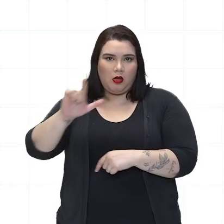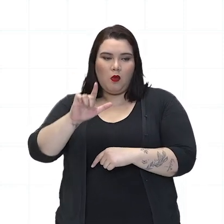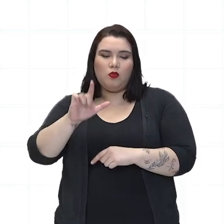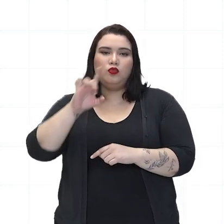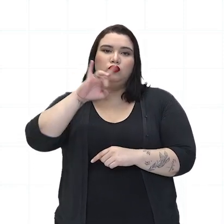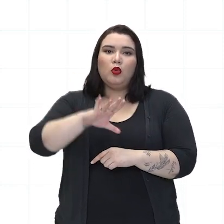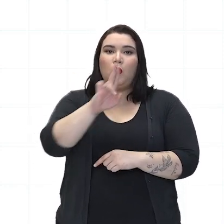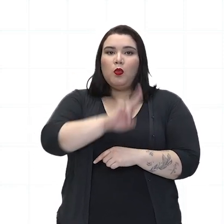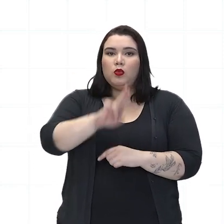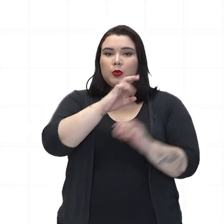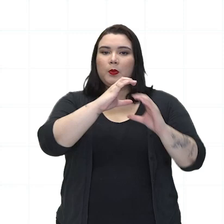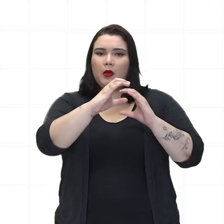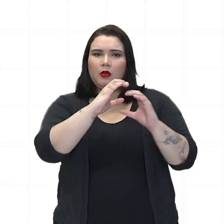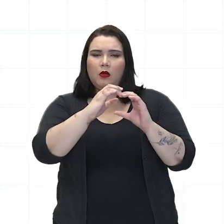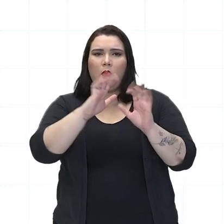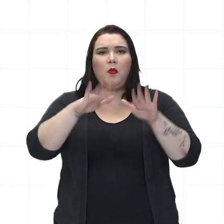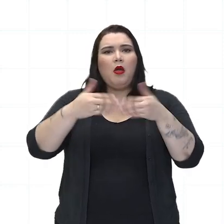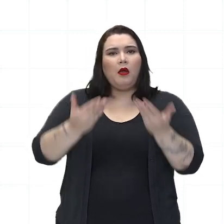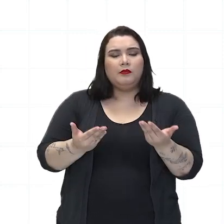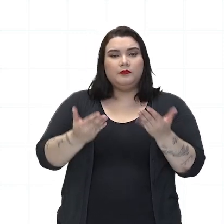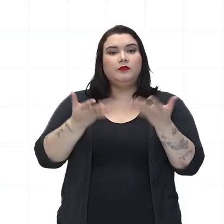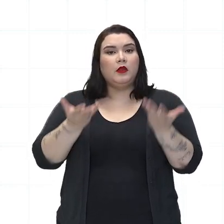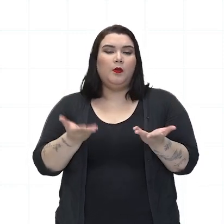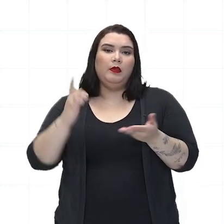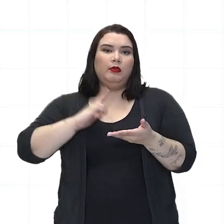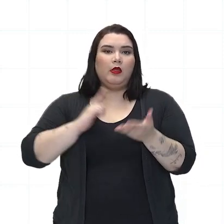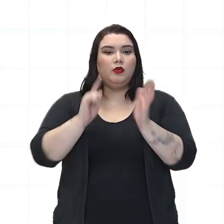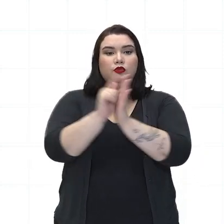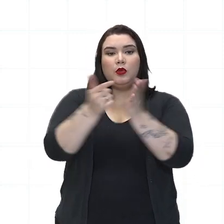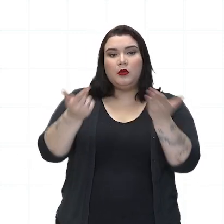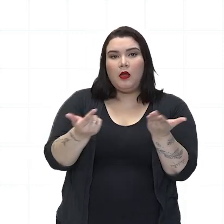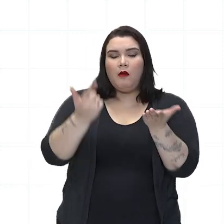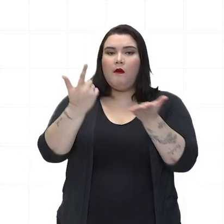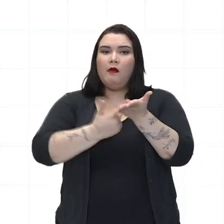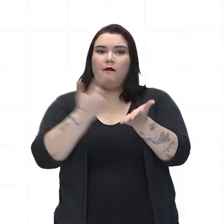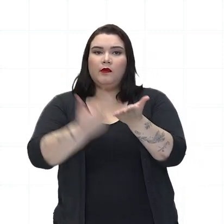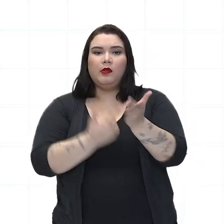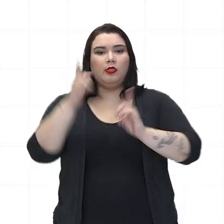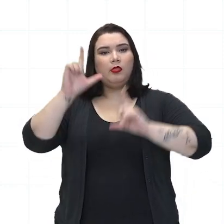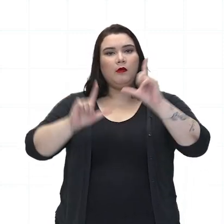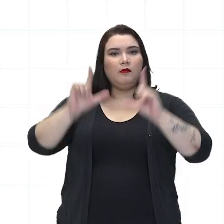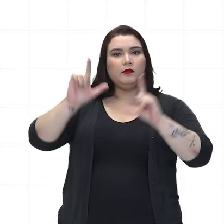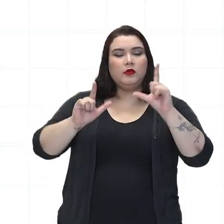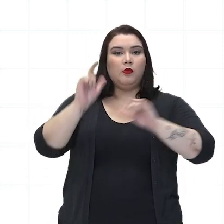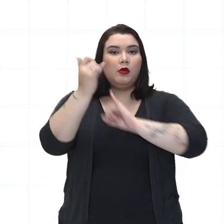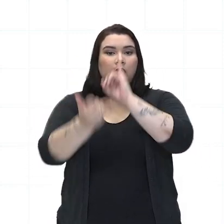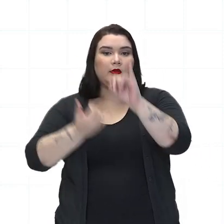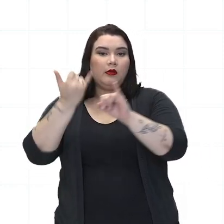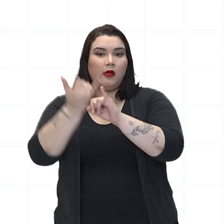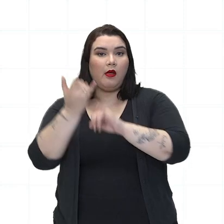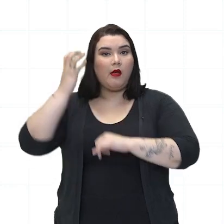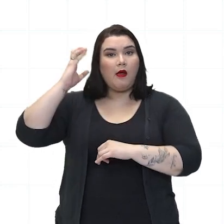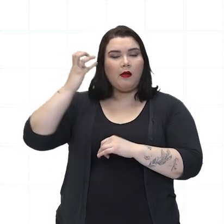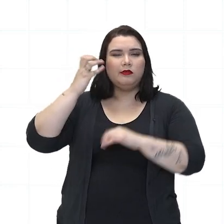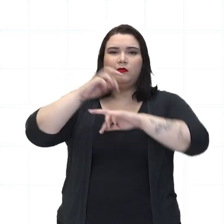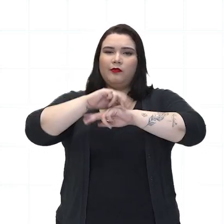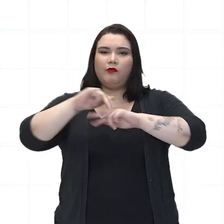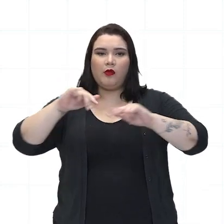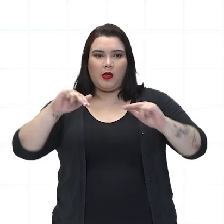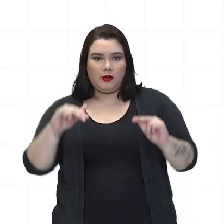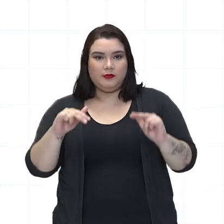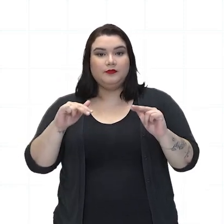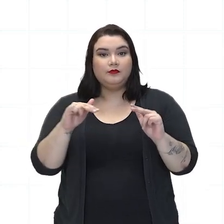de comunicação, jornais, revistas, televisão, internet, rádio,